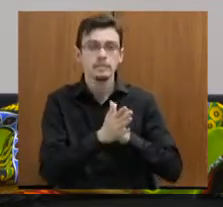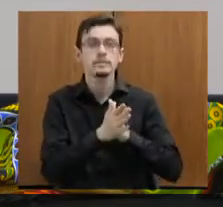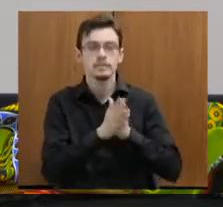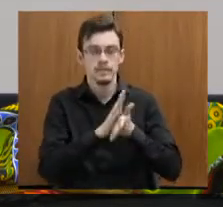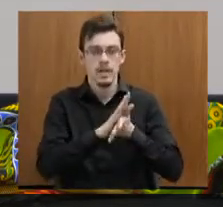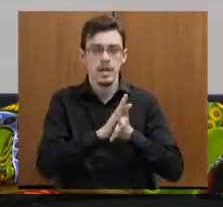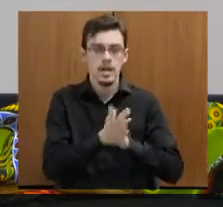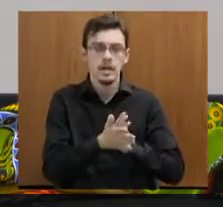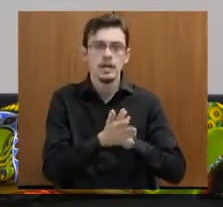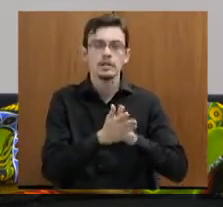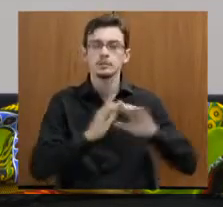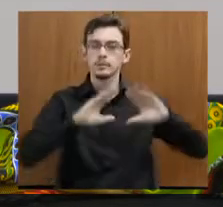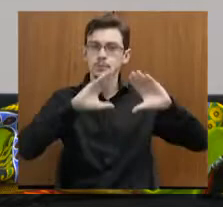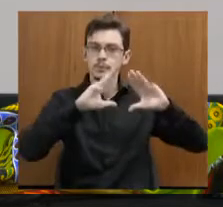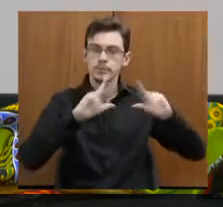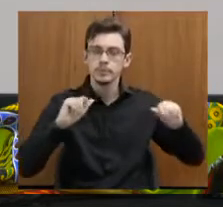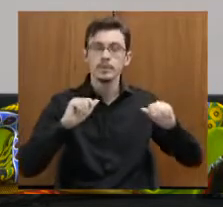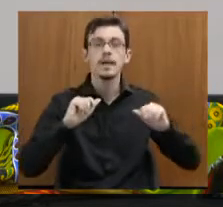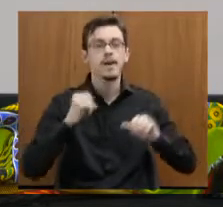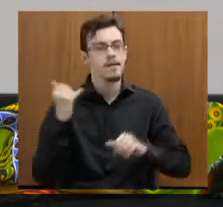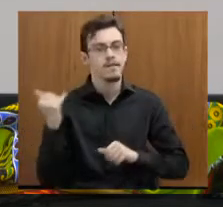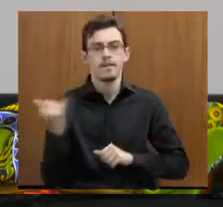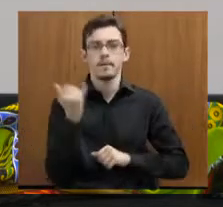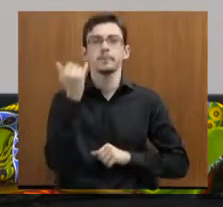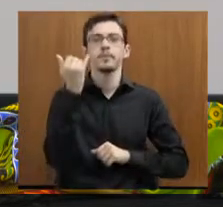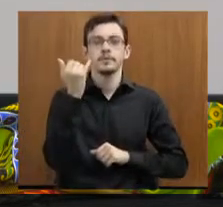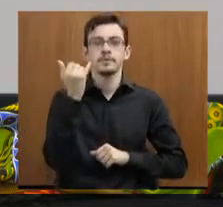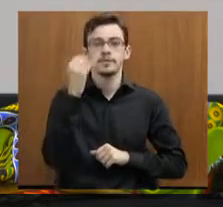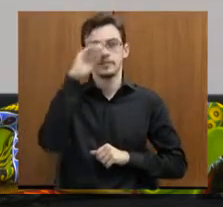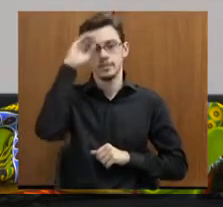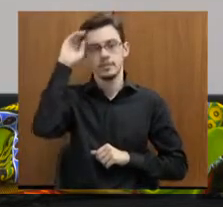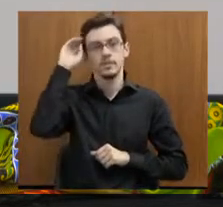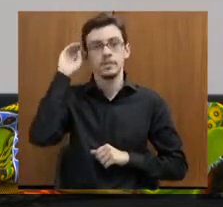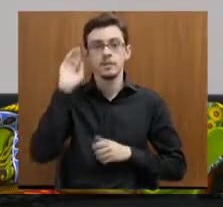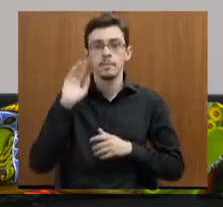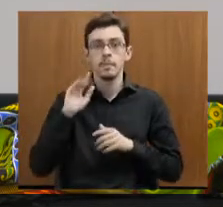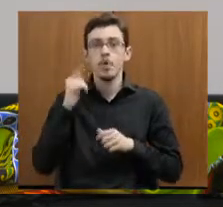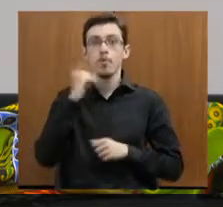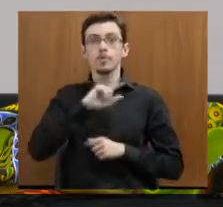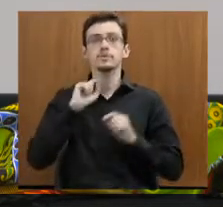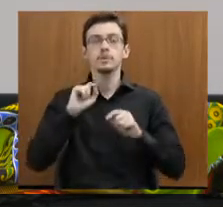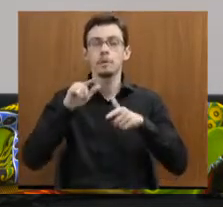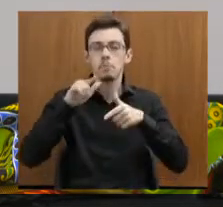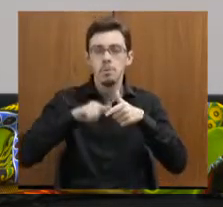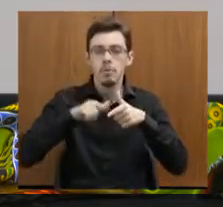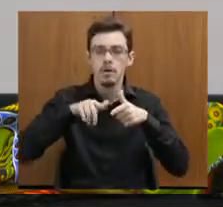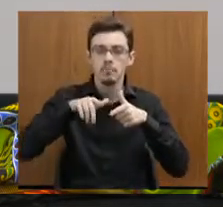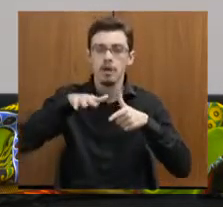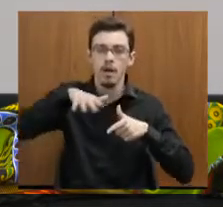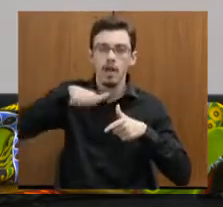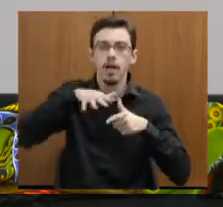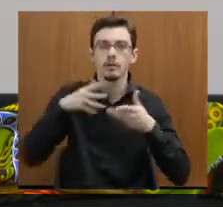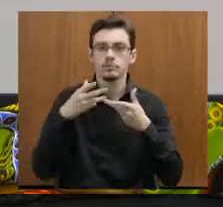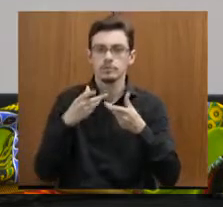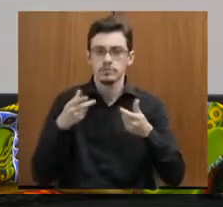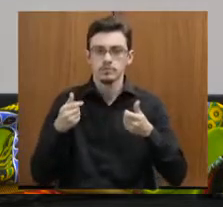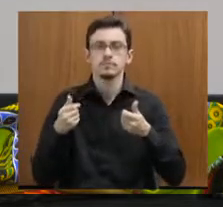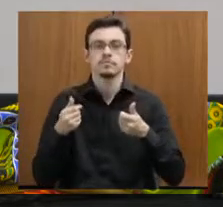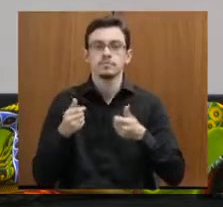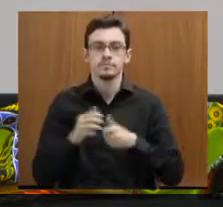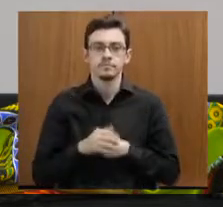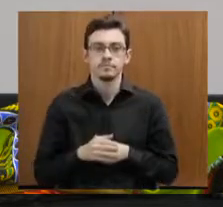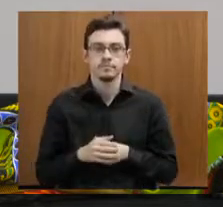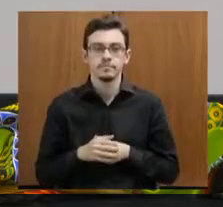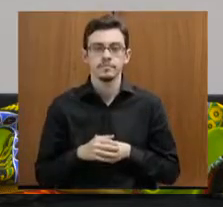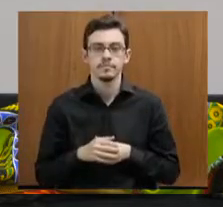e estrutural são fundamentais para combater iniquidades raciais existentes diversos